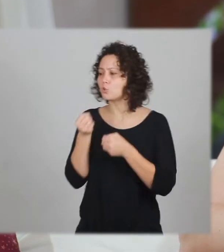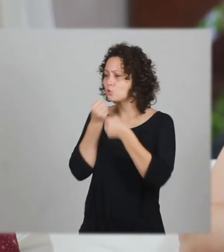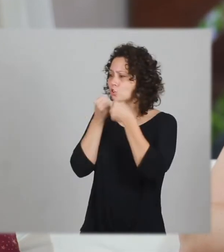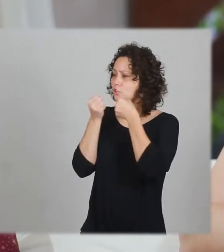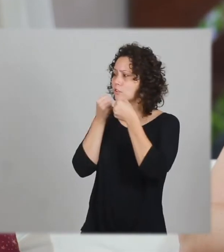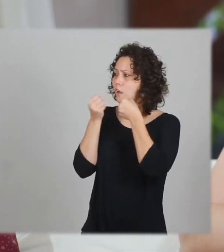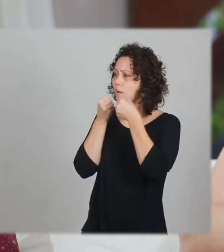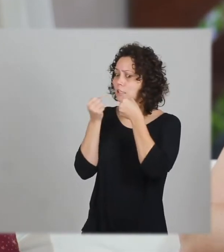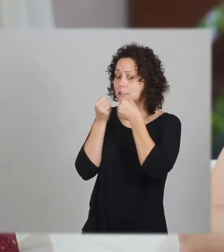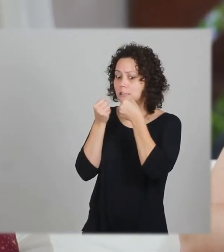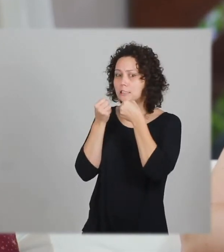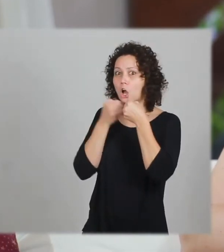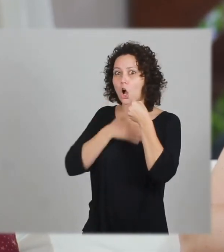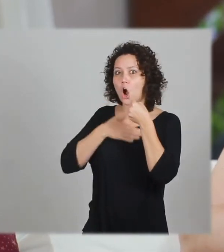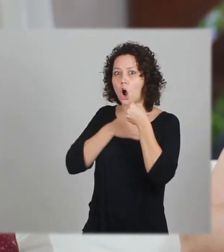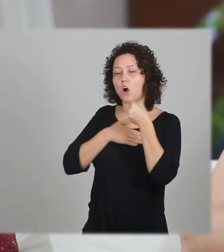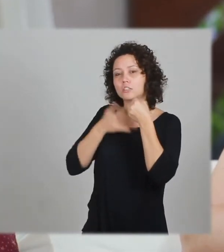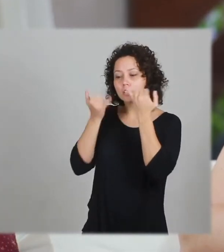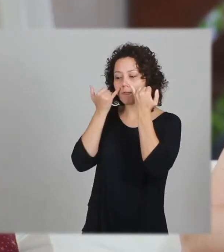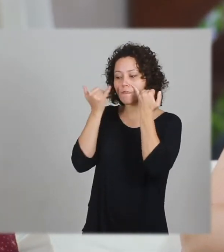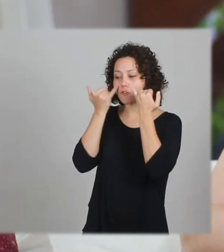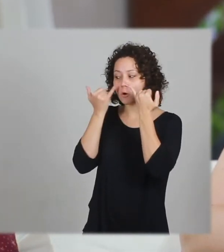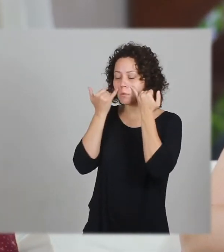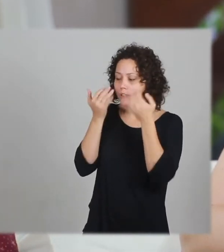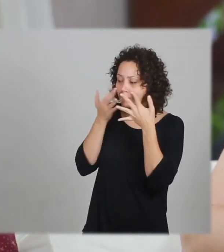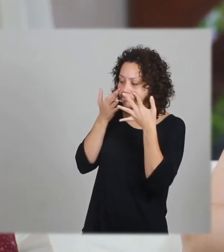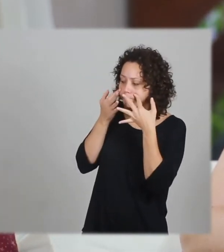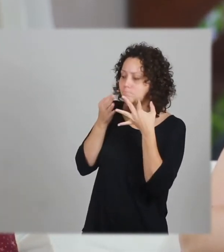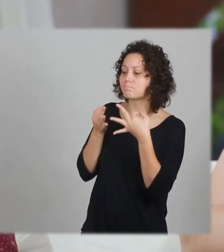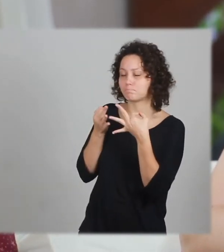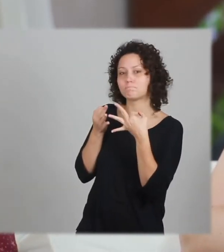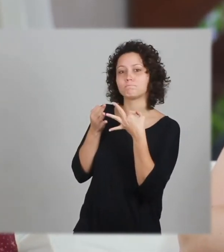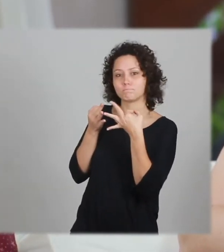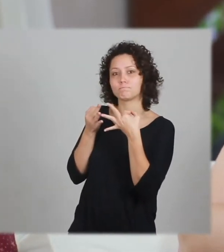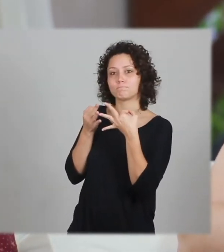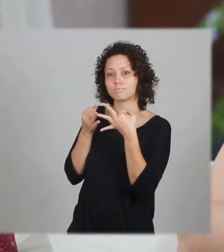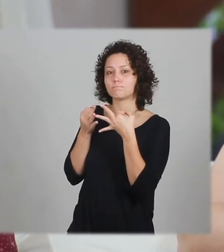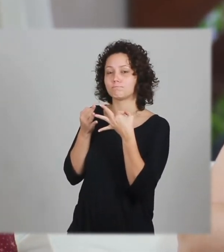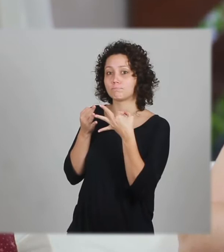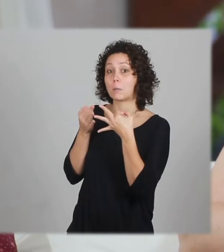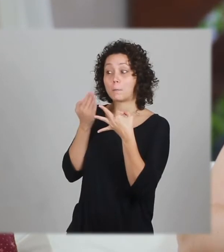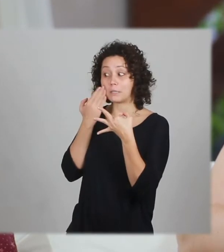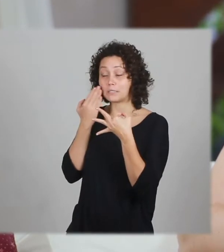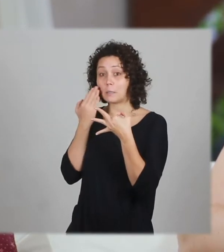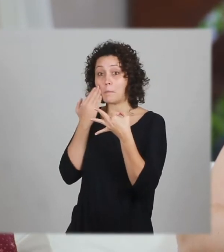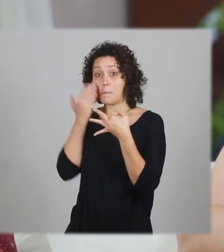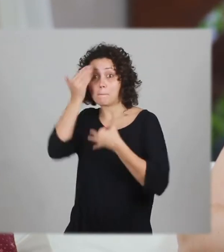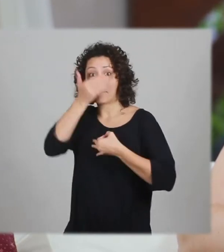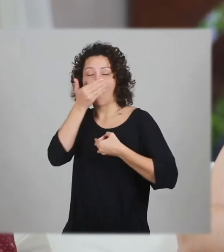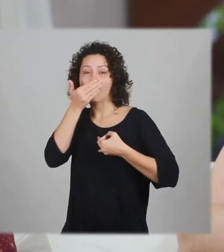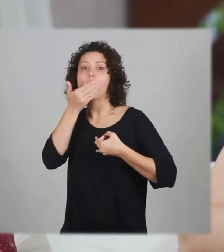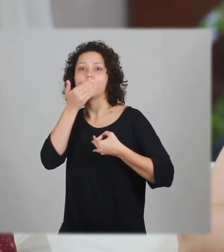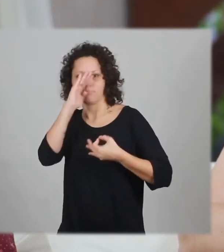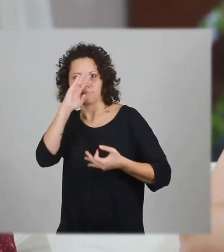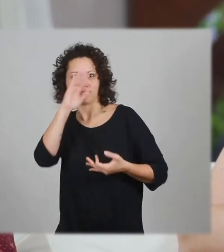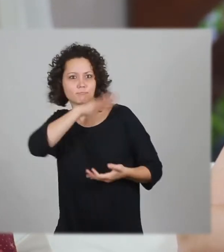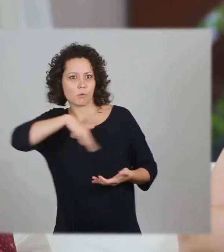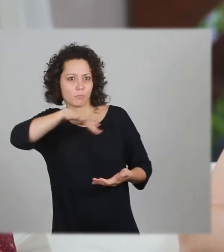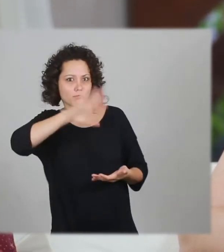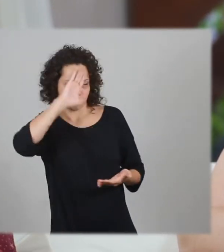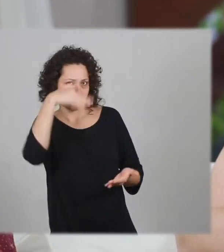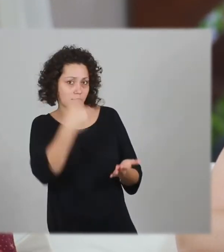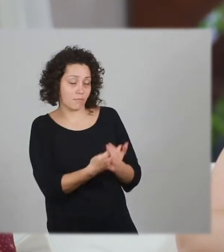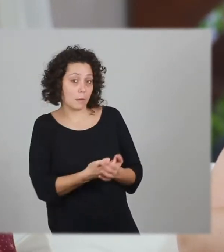dos jornalistas que gostam de dados dessas pesquisas e de fontes para passar essa credibilidade. E elas podem